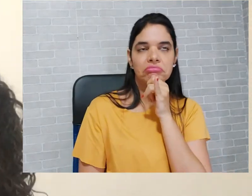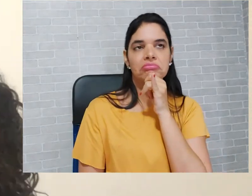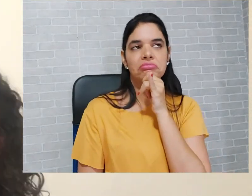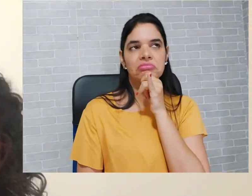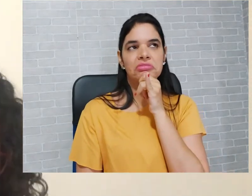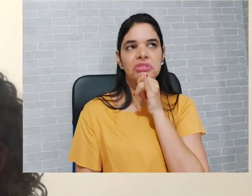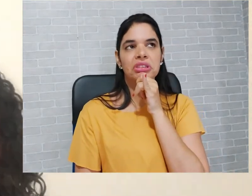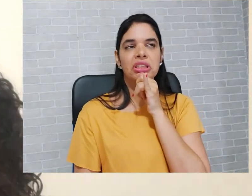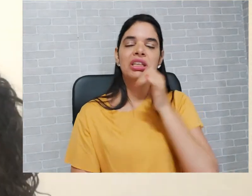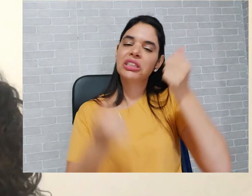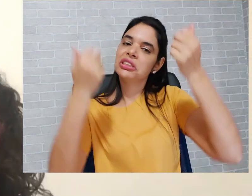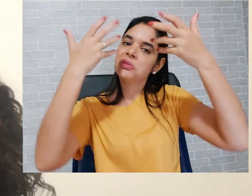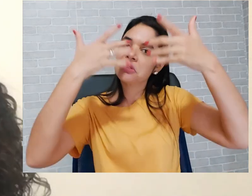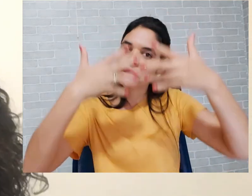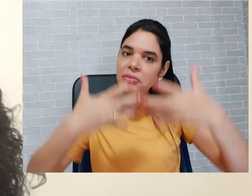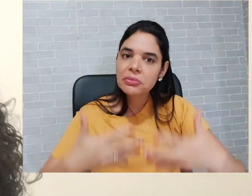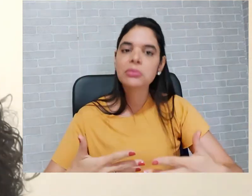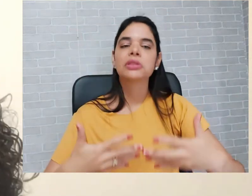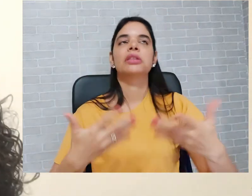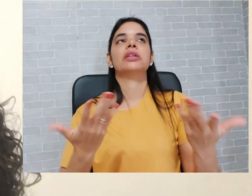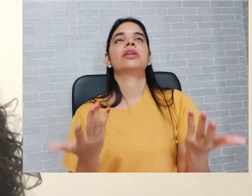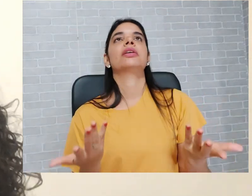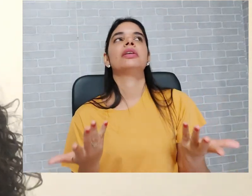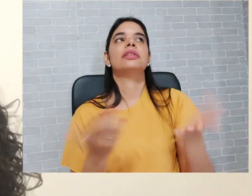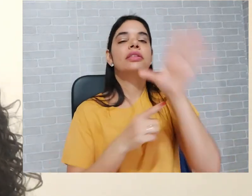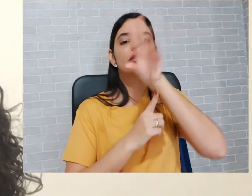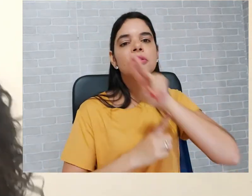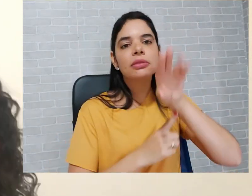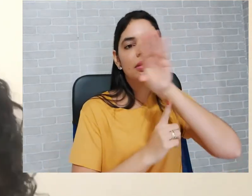Então elas são faladas, elas são